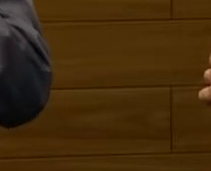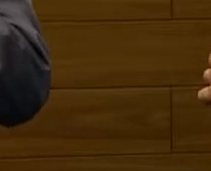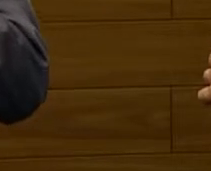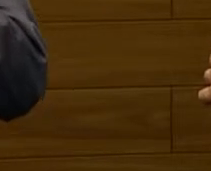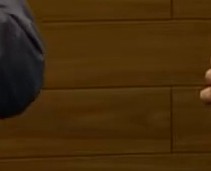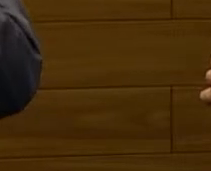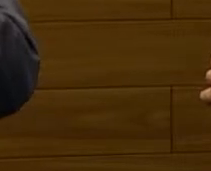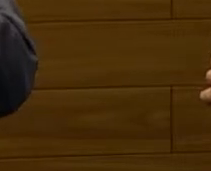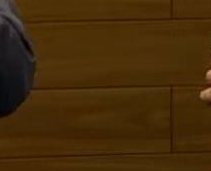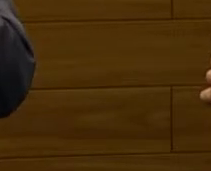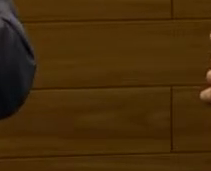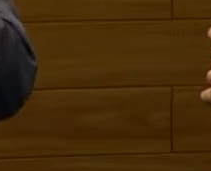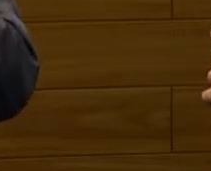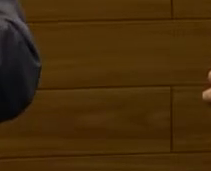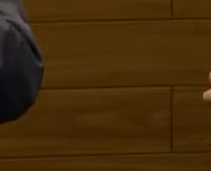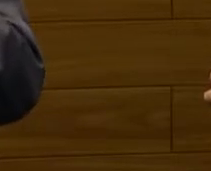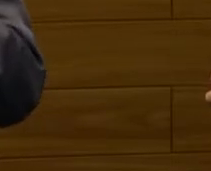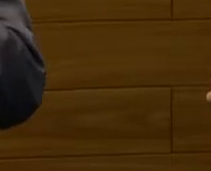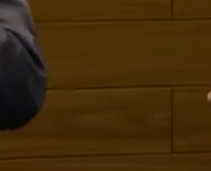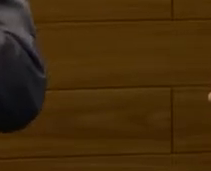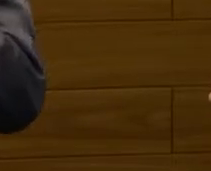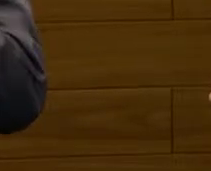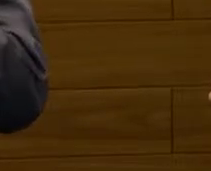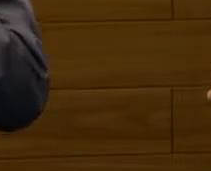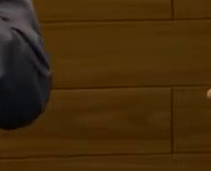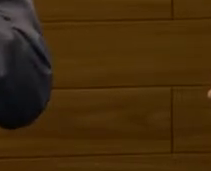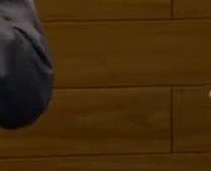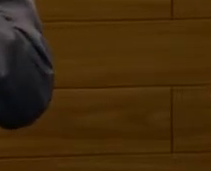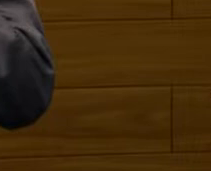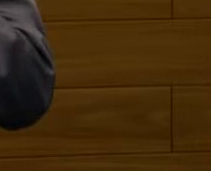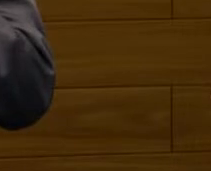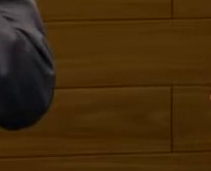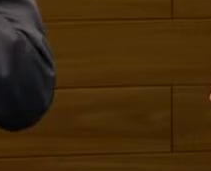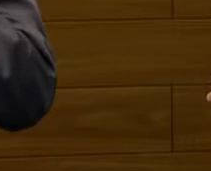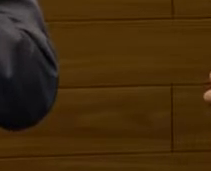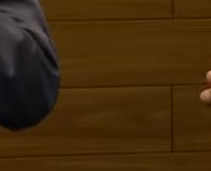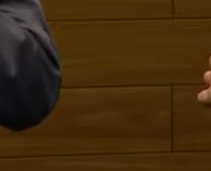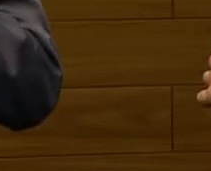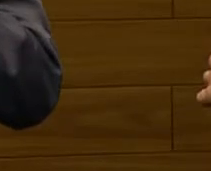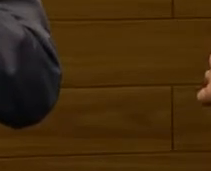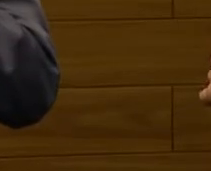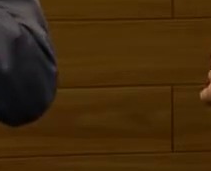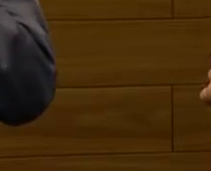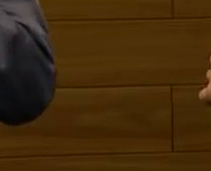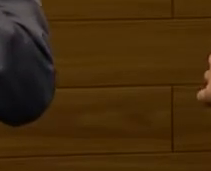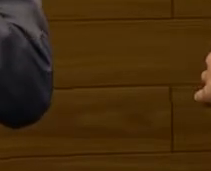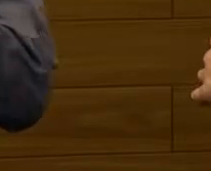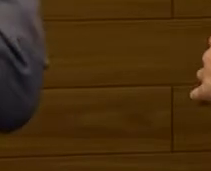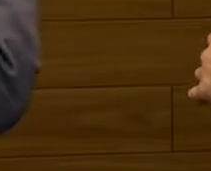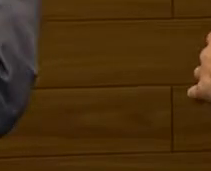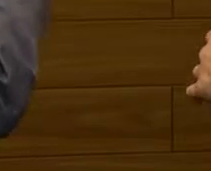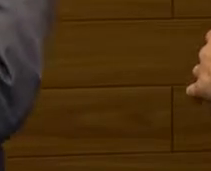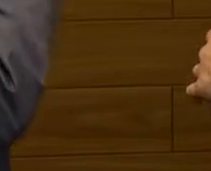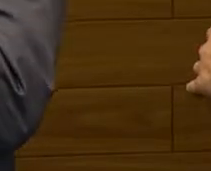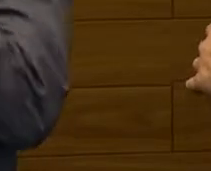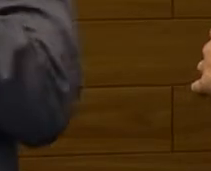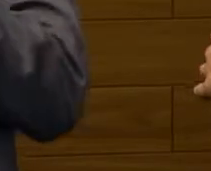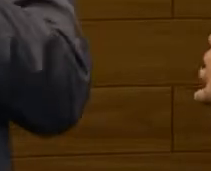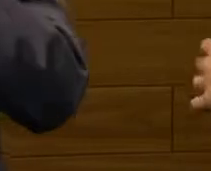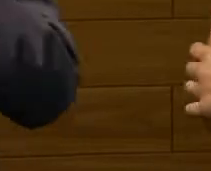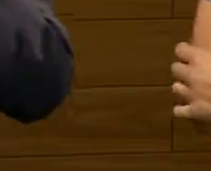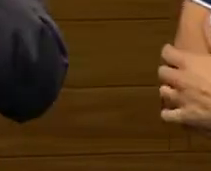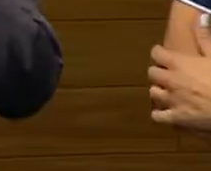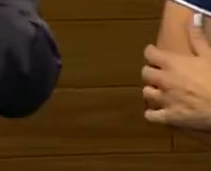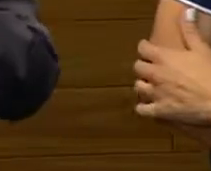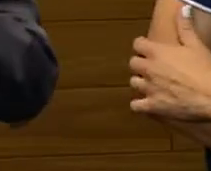Belíssimo e valioso trabalho que vocês fazem, né? Considerando-se a especialidade. Você talvez não saiba, se me permite